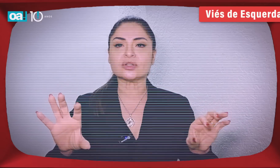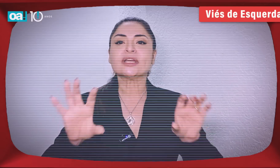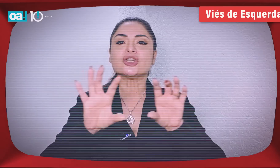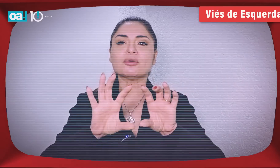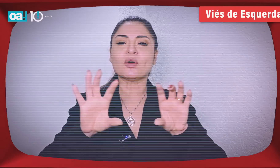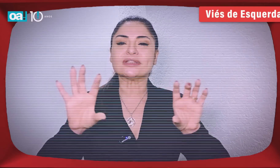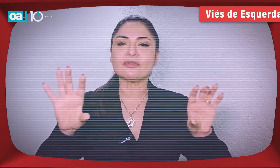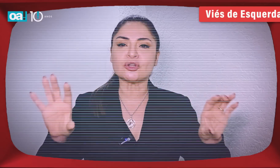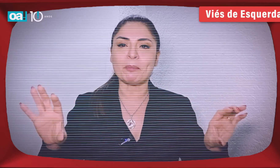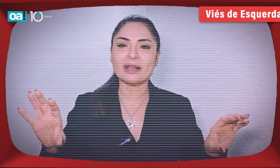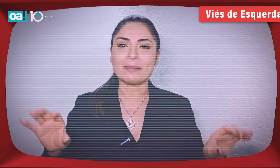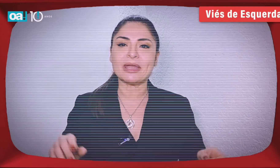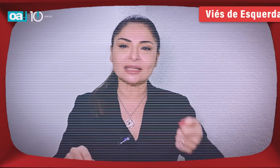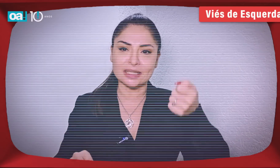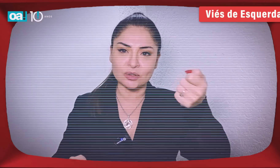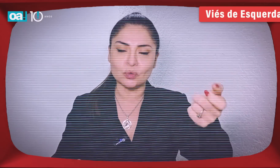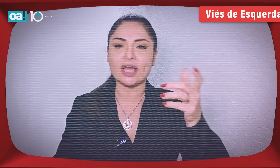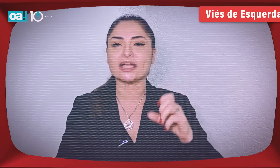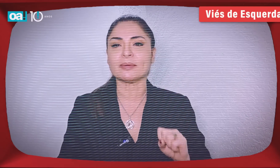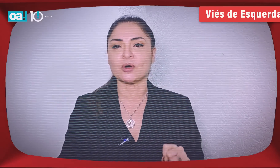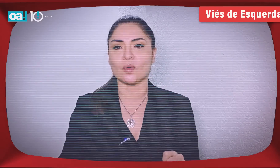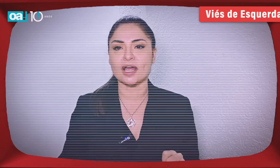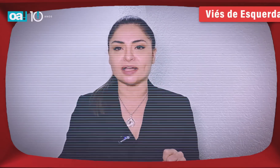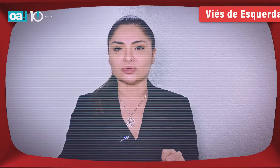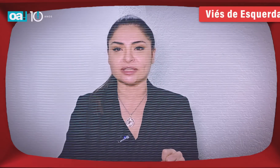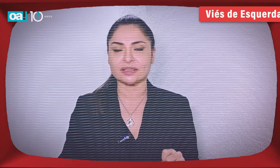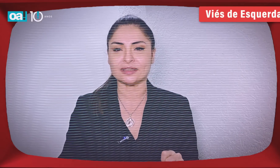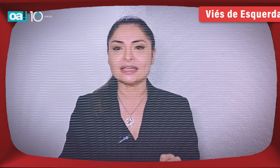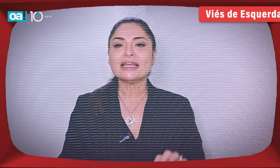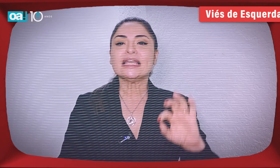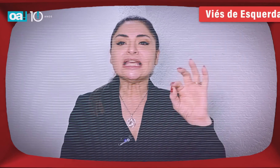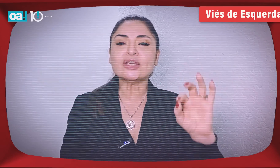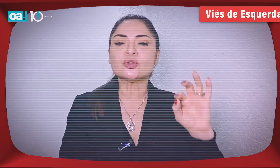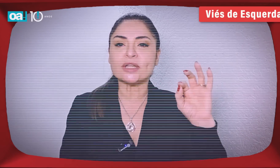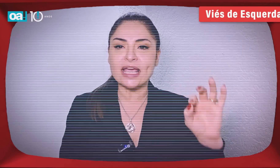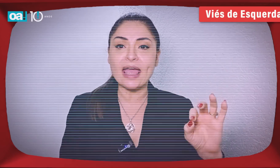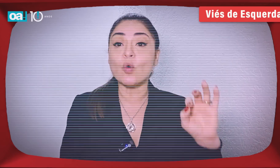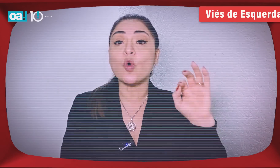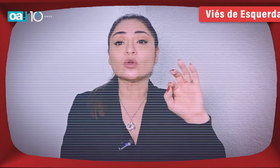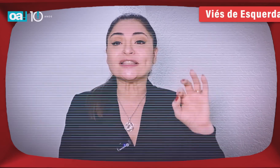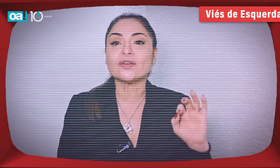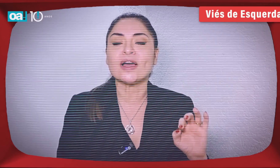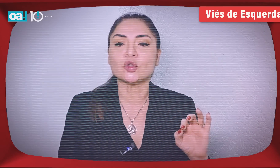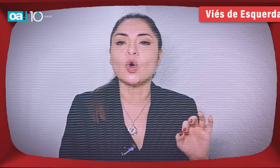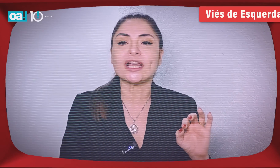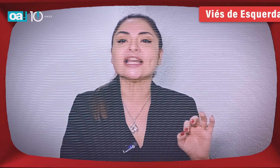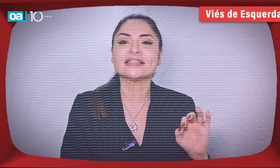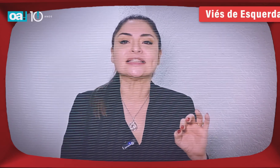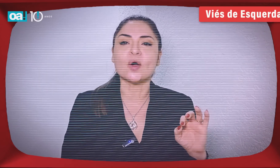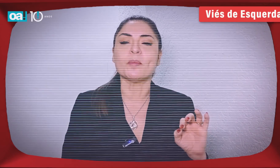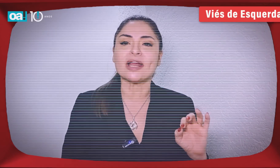carros Dilma Rousseff de perna aberta ali no lugar que era para colocar a gasolina? Isso que é o